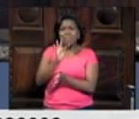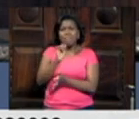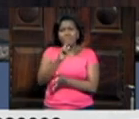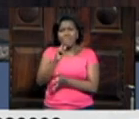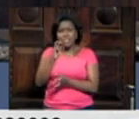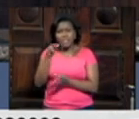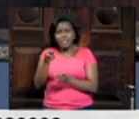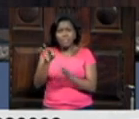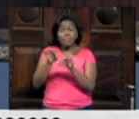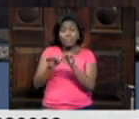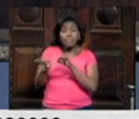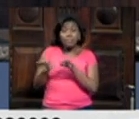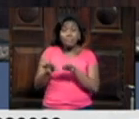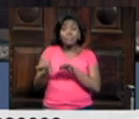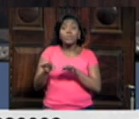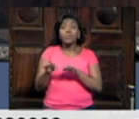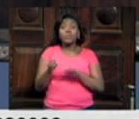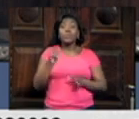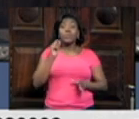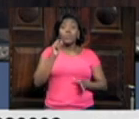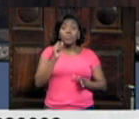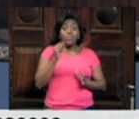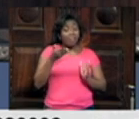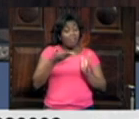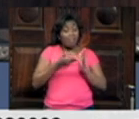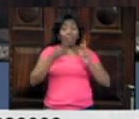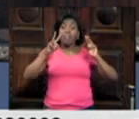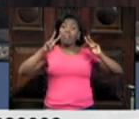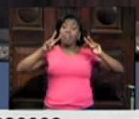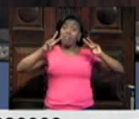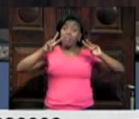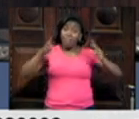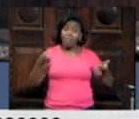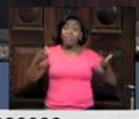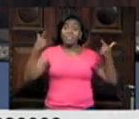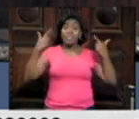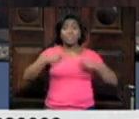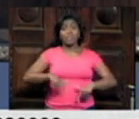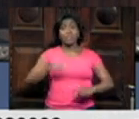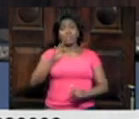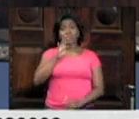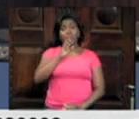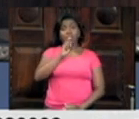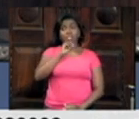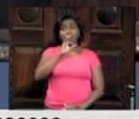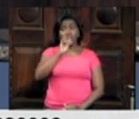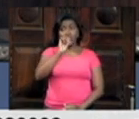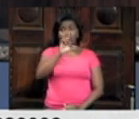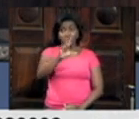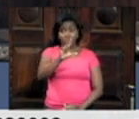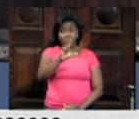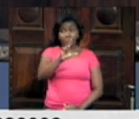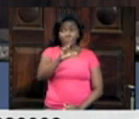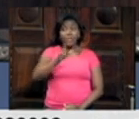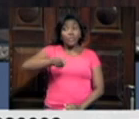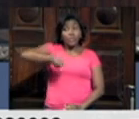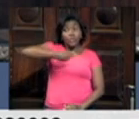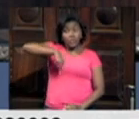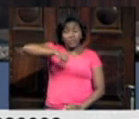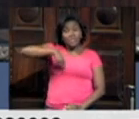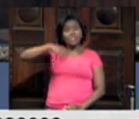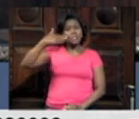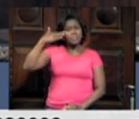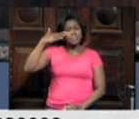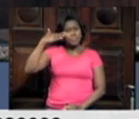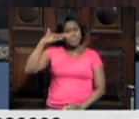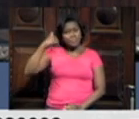planejamento, exatamente dessa questão da isenção fiscal. Como se não bastasse, nós sabemos e